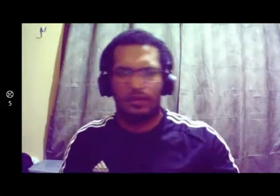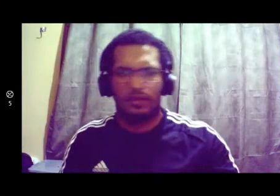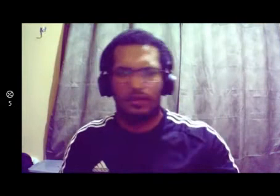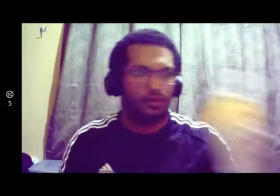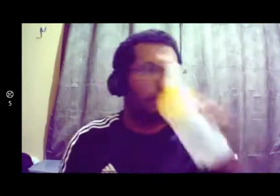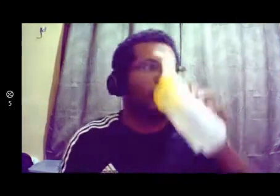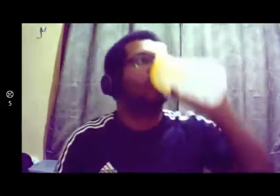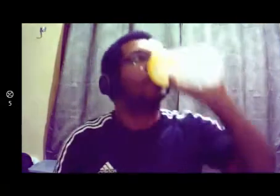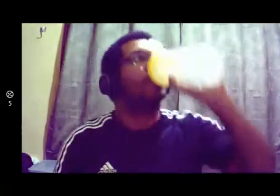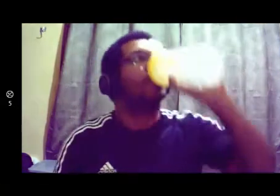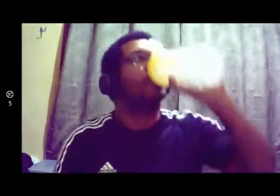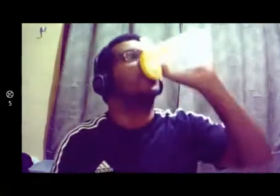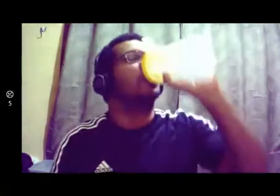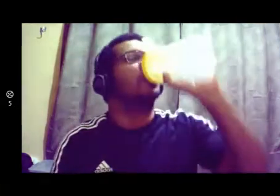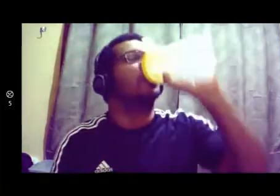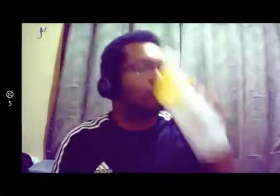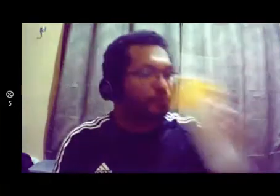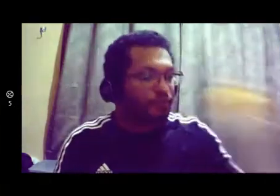deixa eu ver.